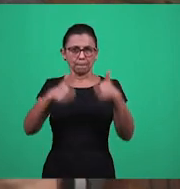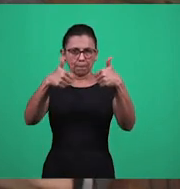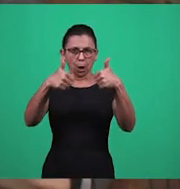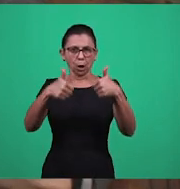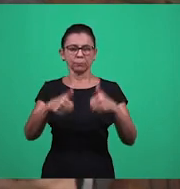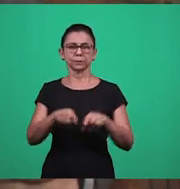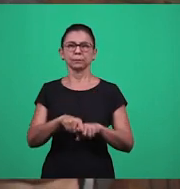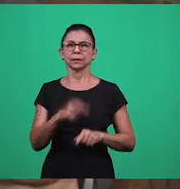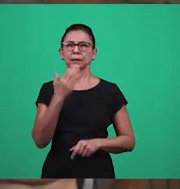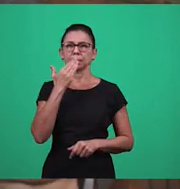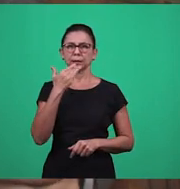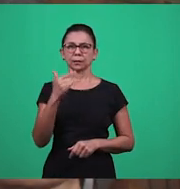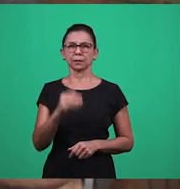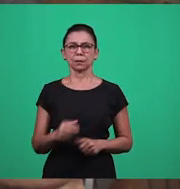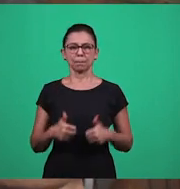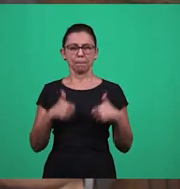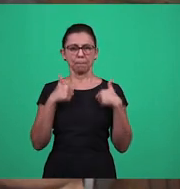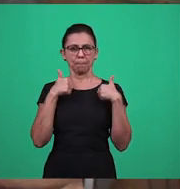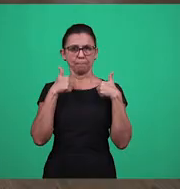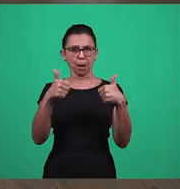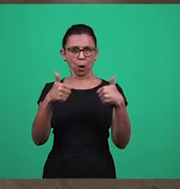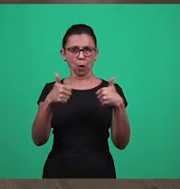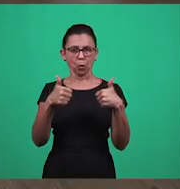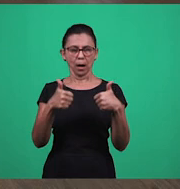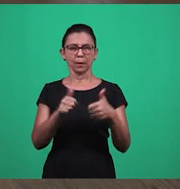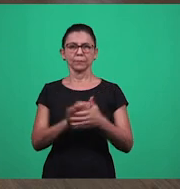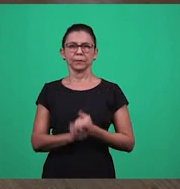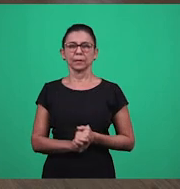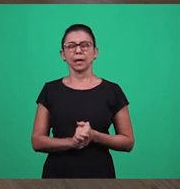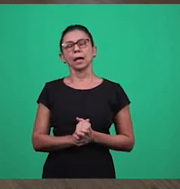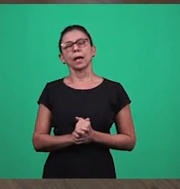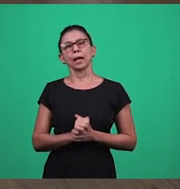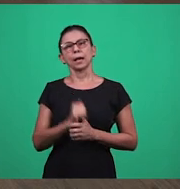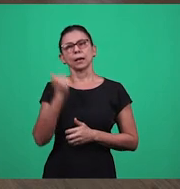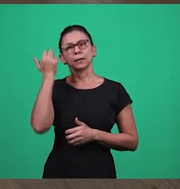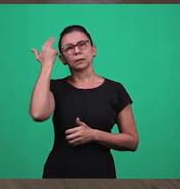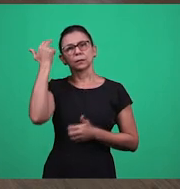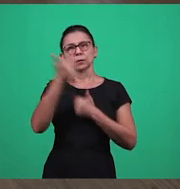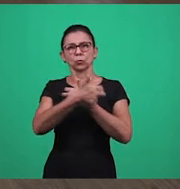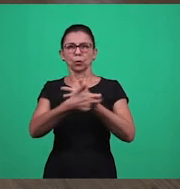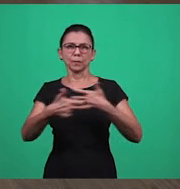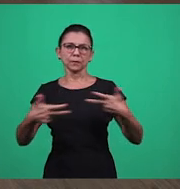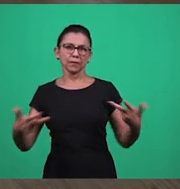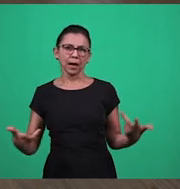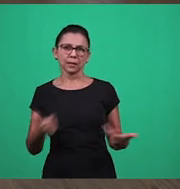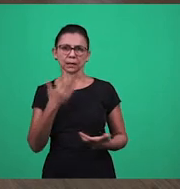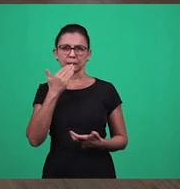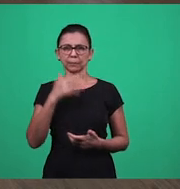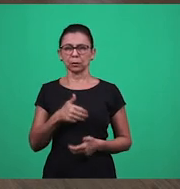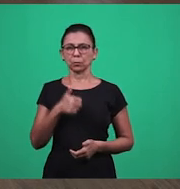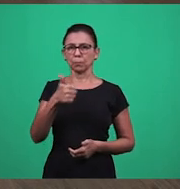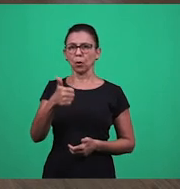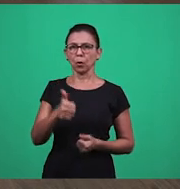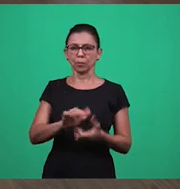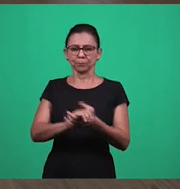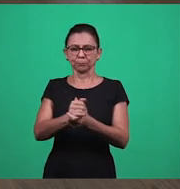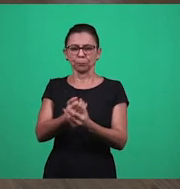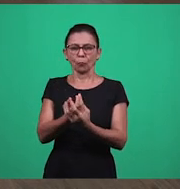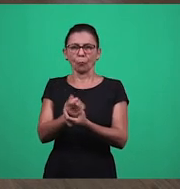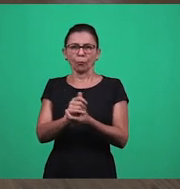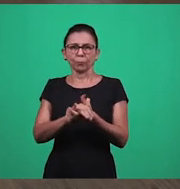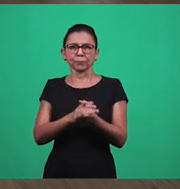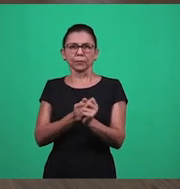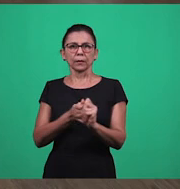com a alimentação saudável, Lavar sempre as mãos, evitar colocar as mãos